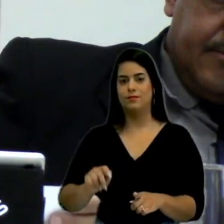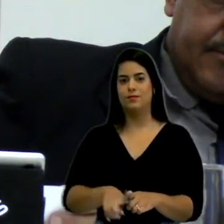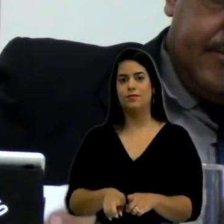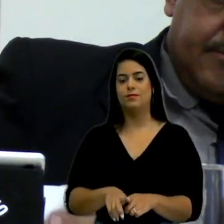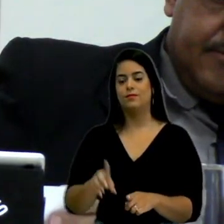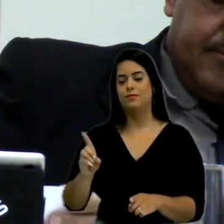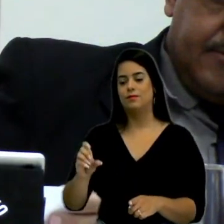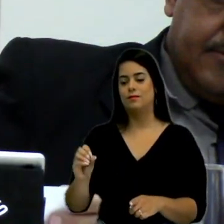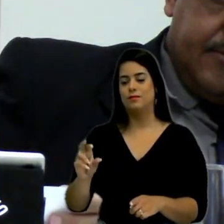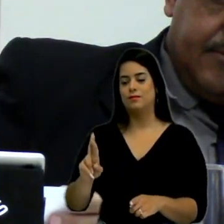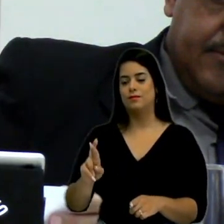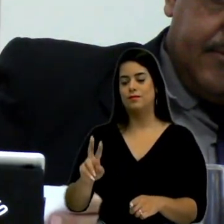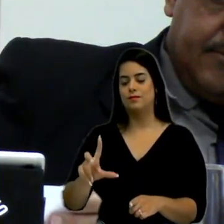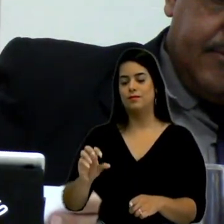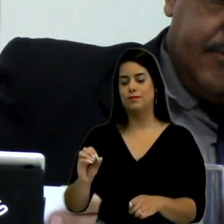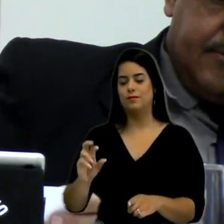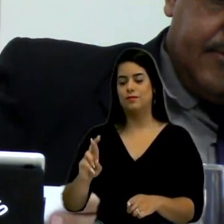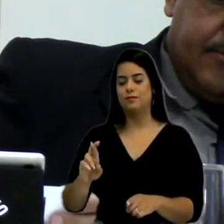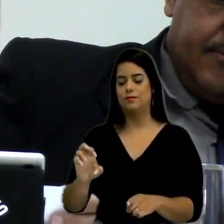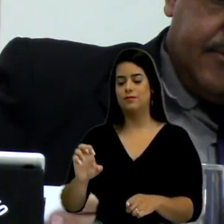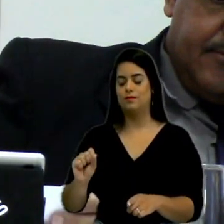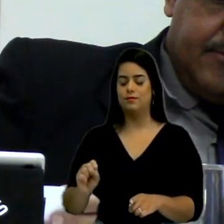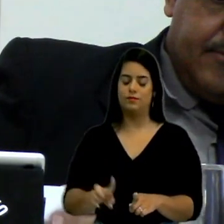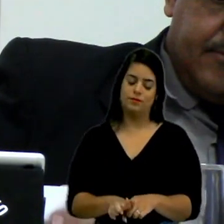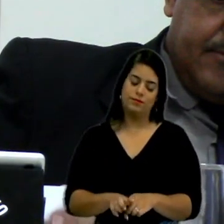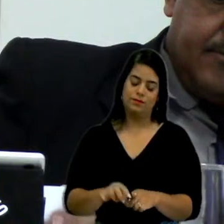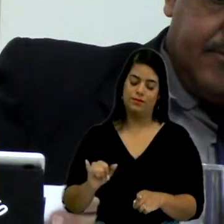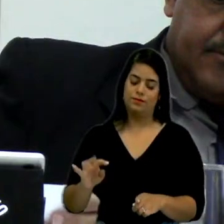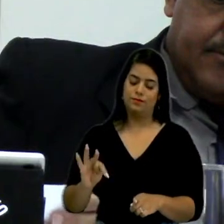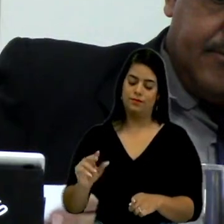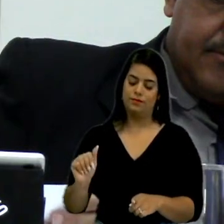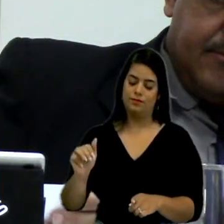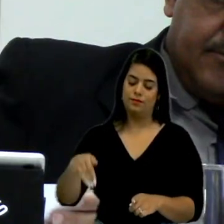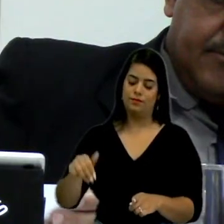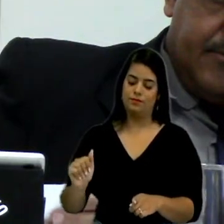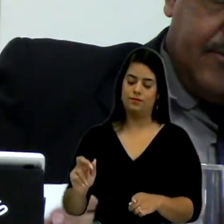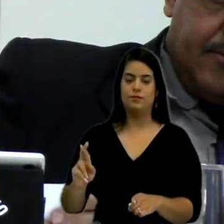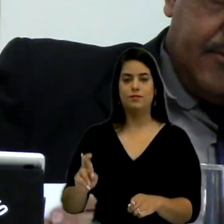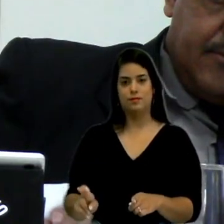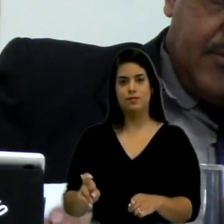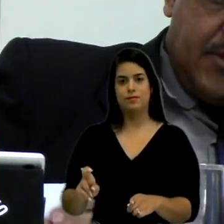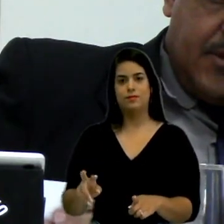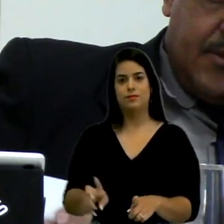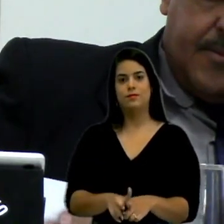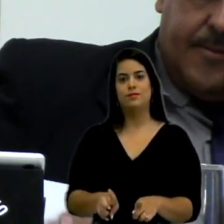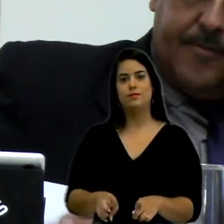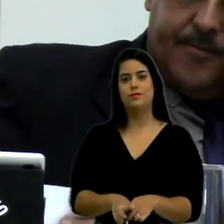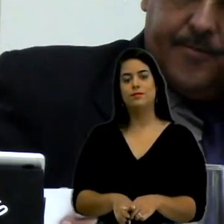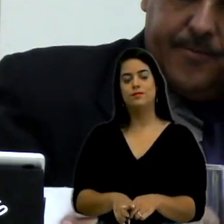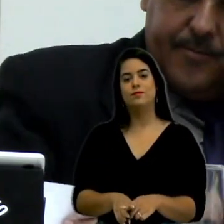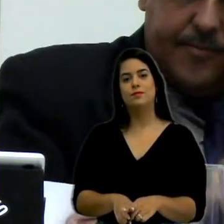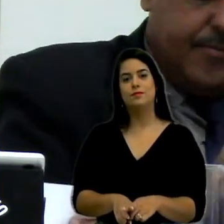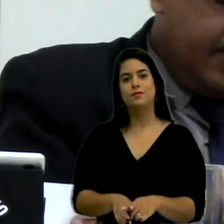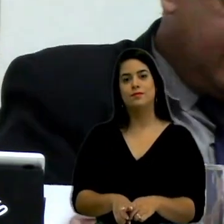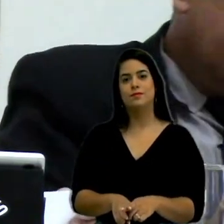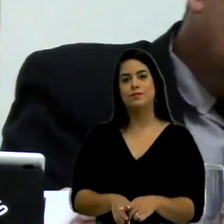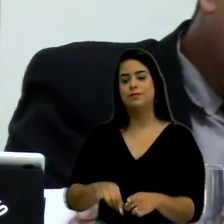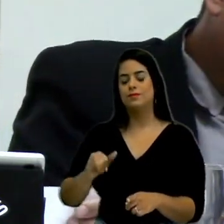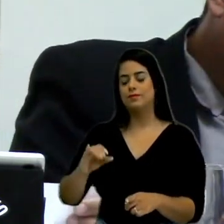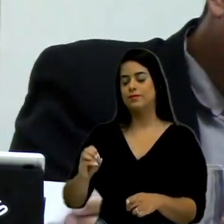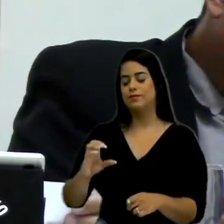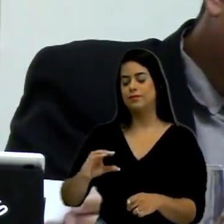Feitosa, Itamar Carvalho, faz parte da Cáritas Diocesana de Pesqueira, Bielci